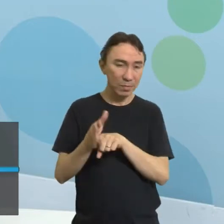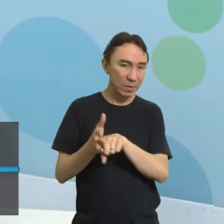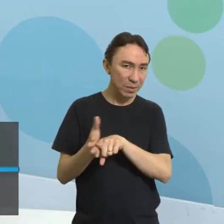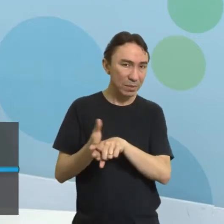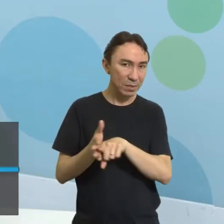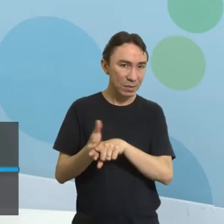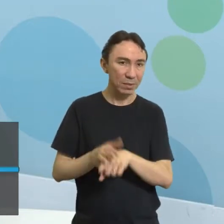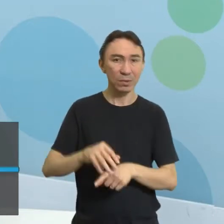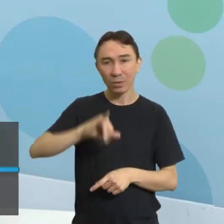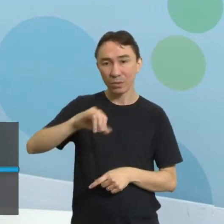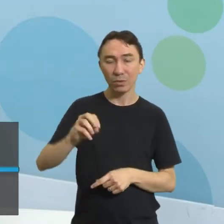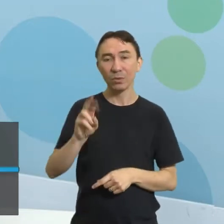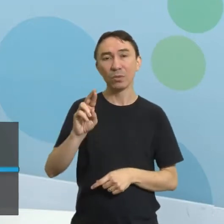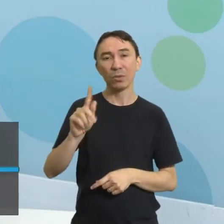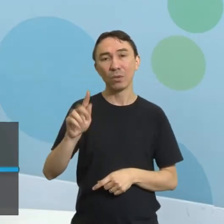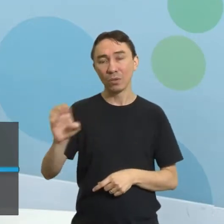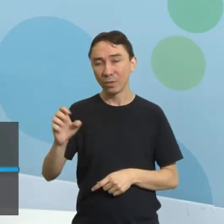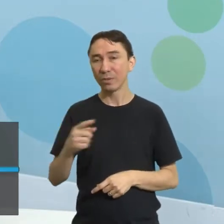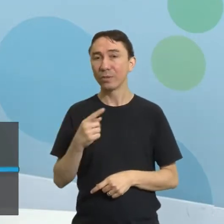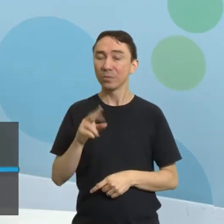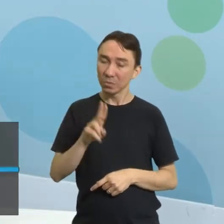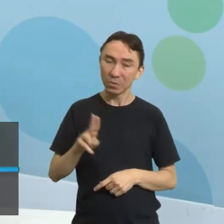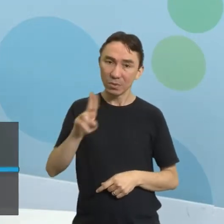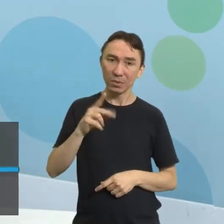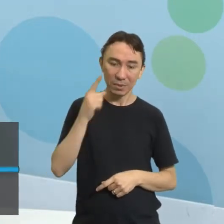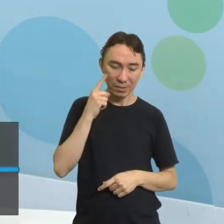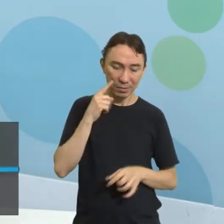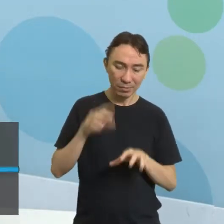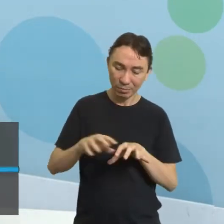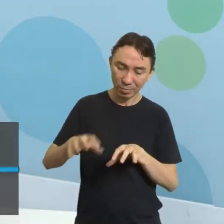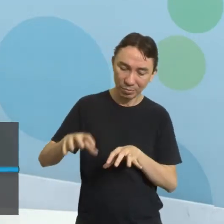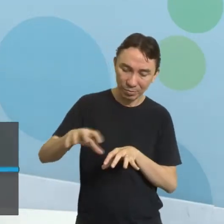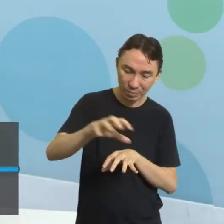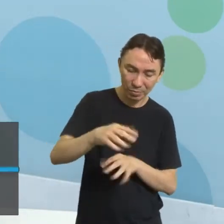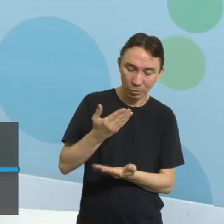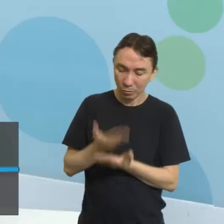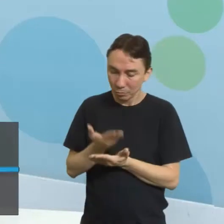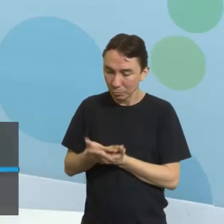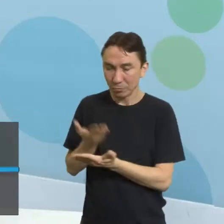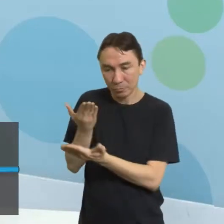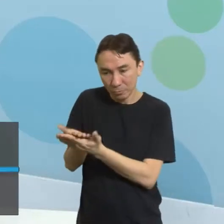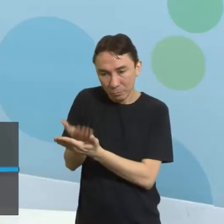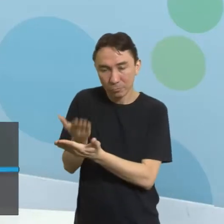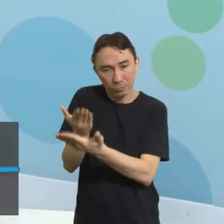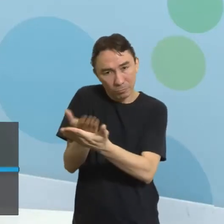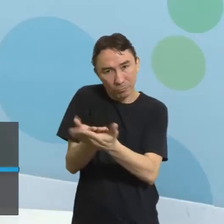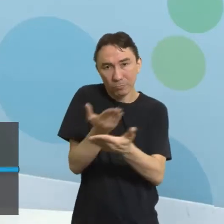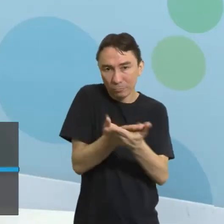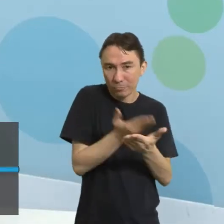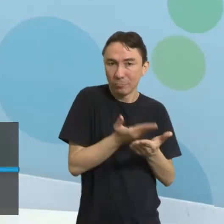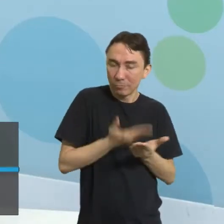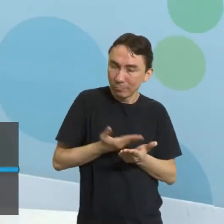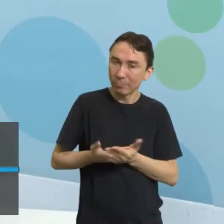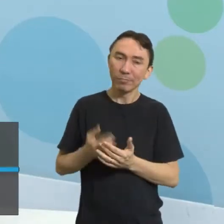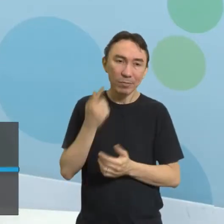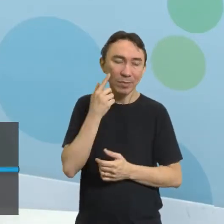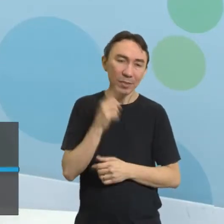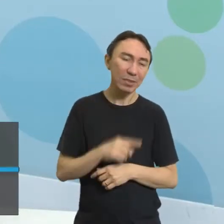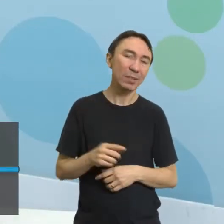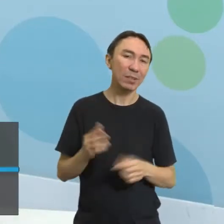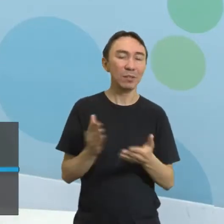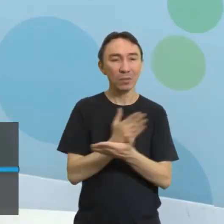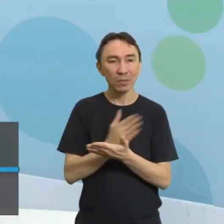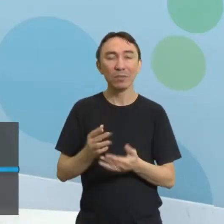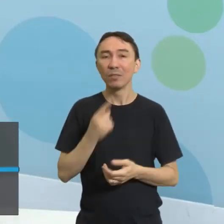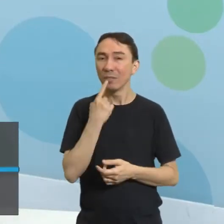Jorge, sistema de estação de rotação. Muitos aqui professores trazem a questão do ensino